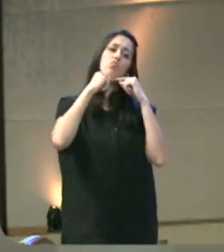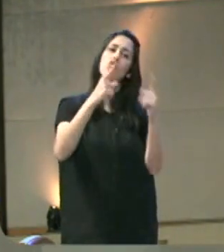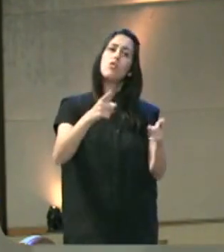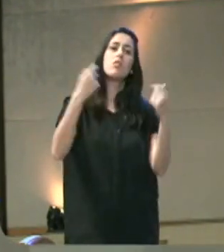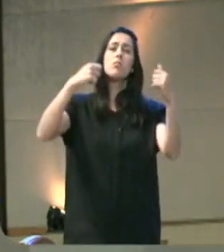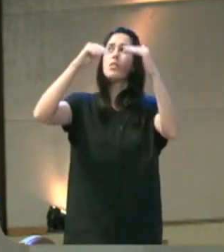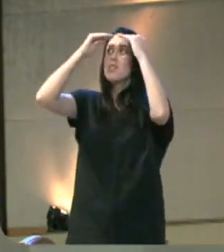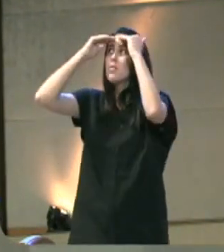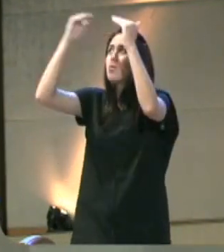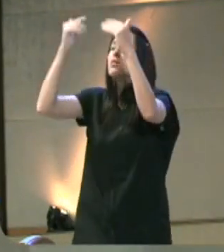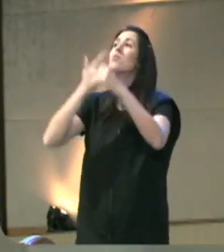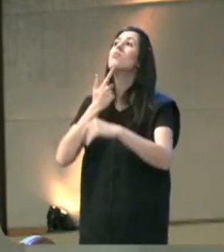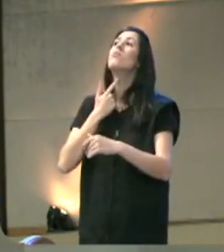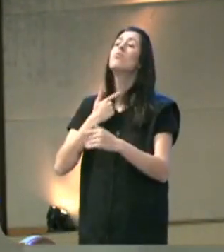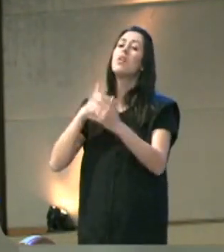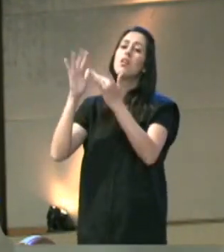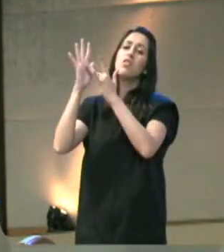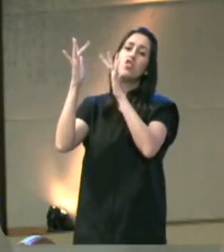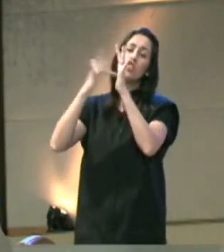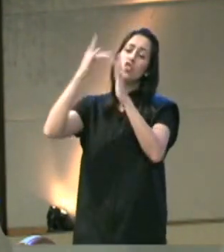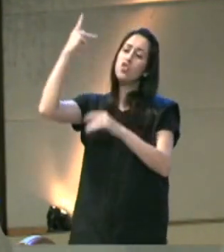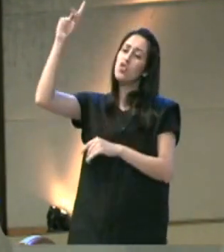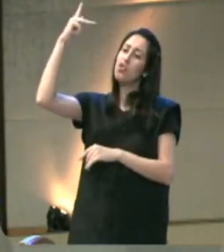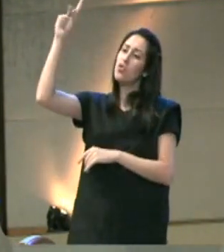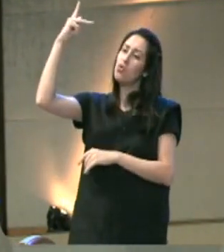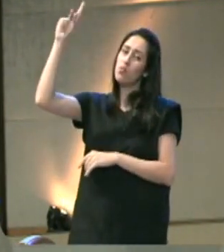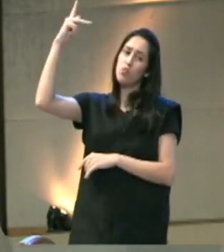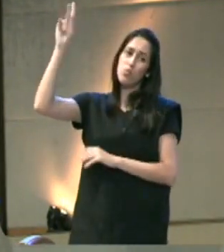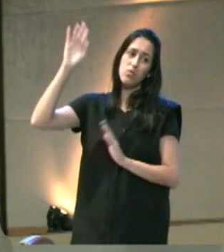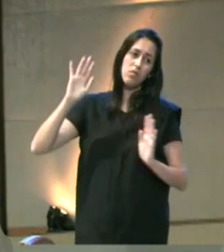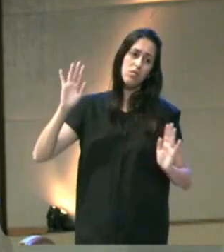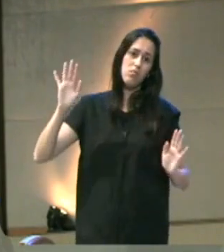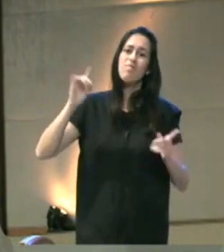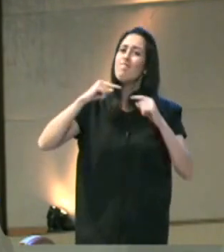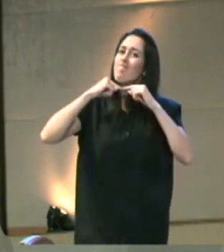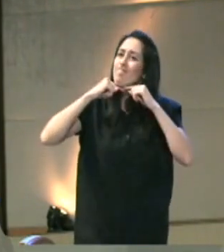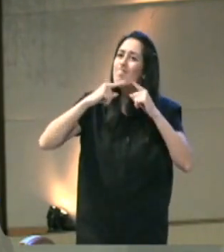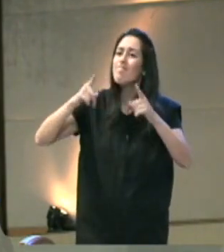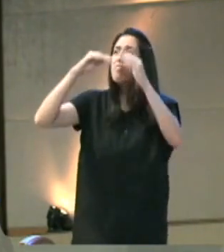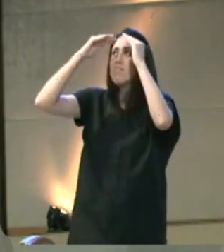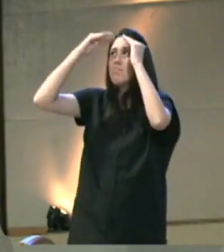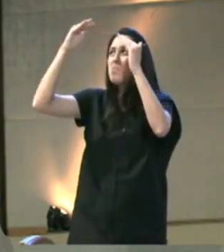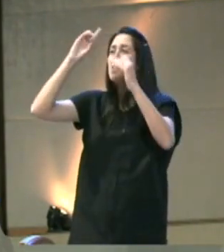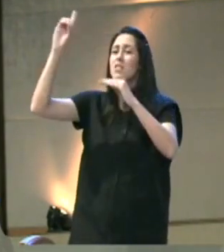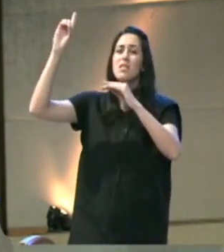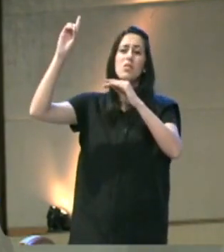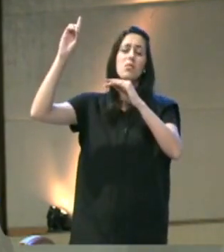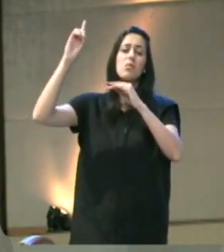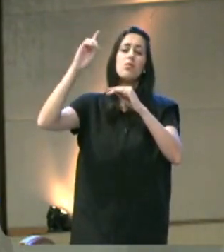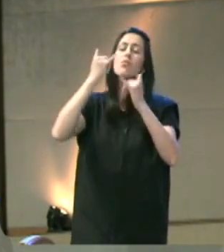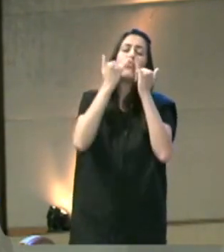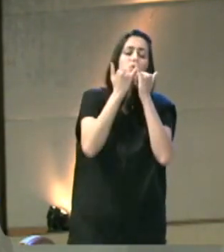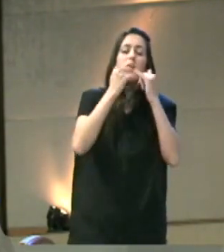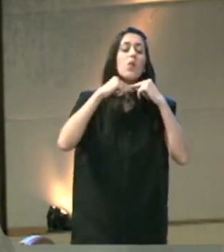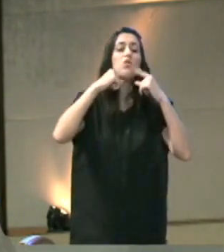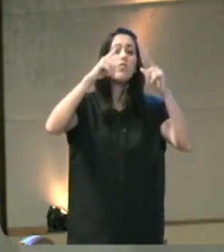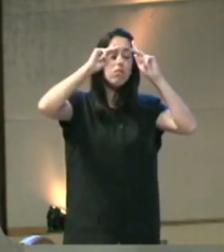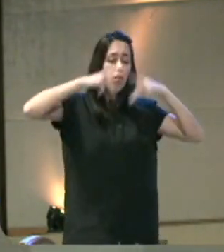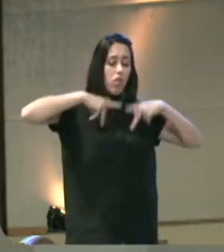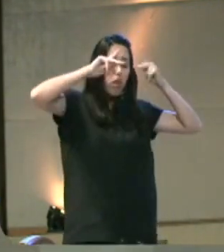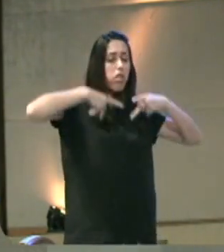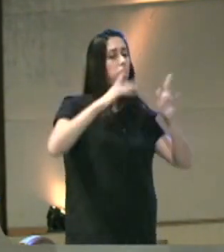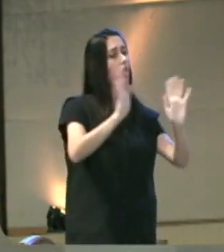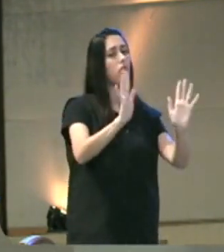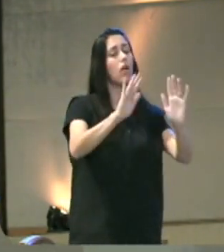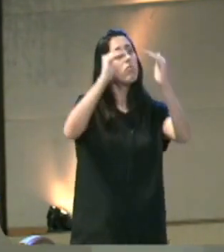se dentro de um templo você não é capaz de ouvir a voz de Deus, não acredite que você vai ouvir lá fora. Então vai saindo do teu lugar e vem para cá. Eu sei